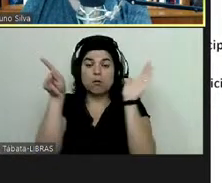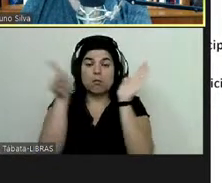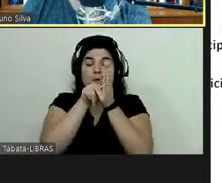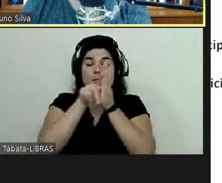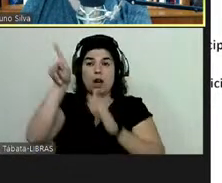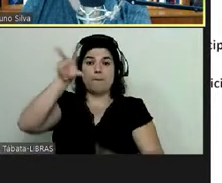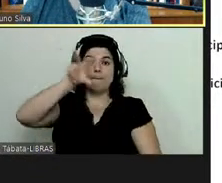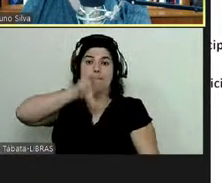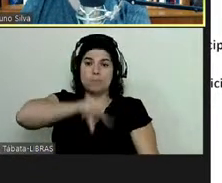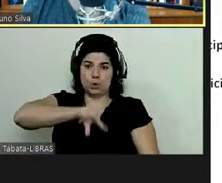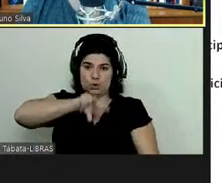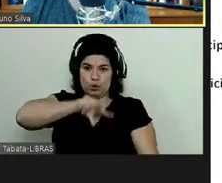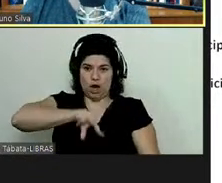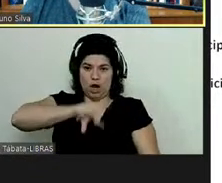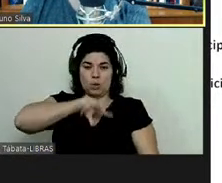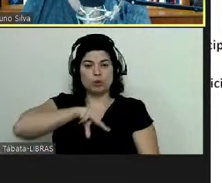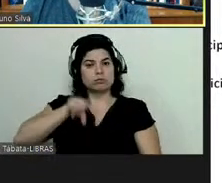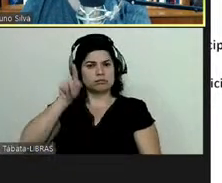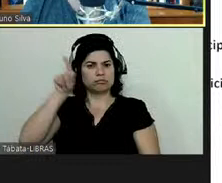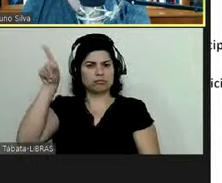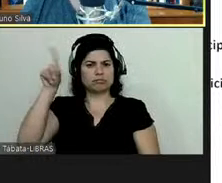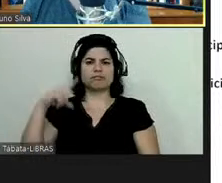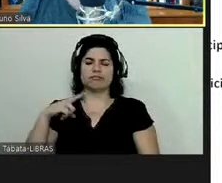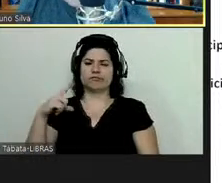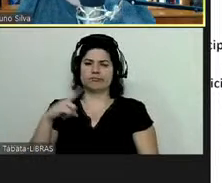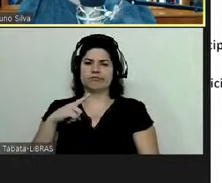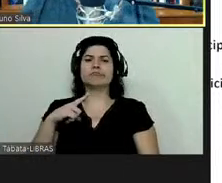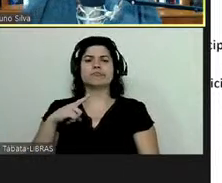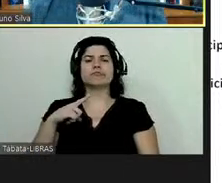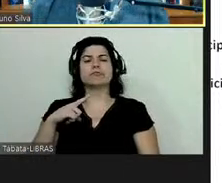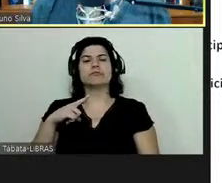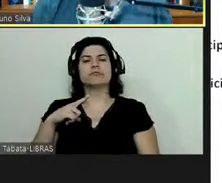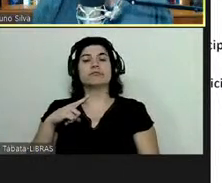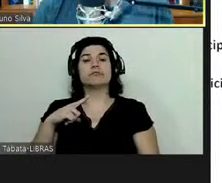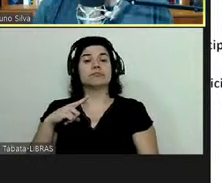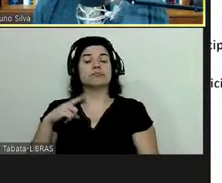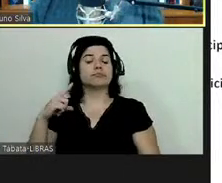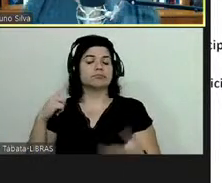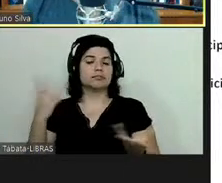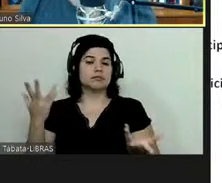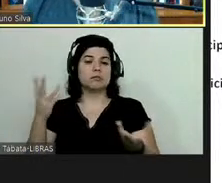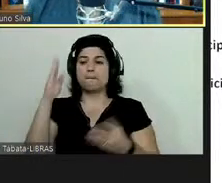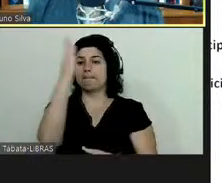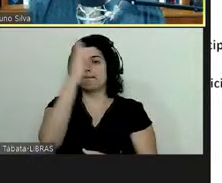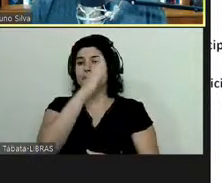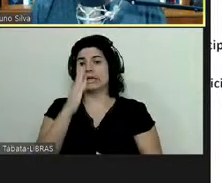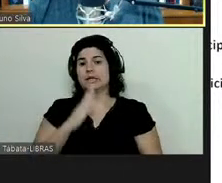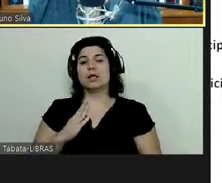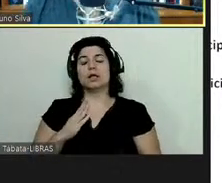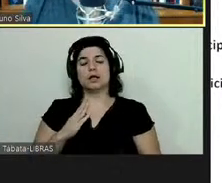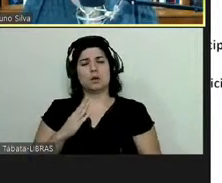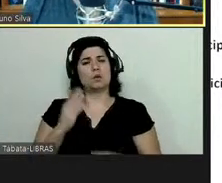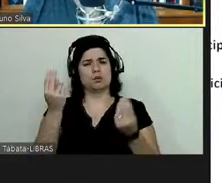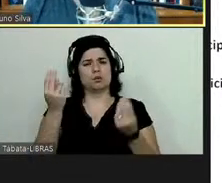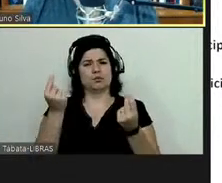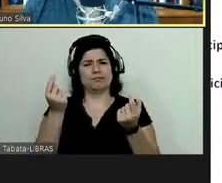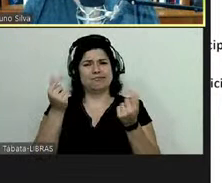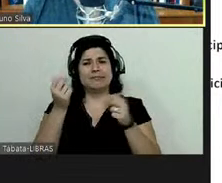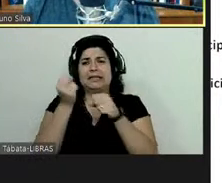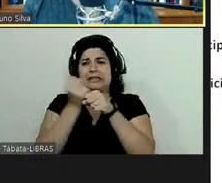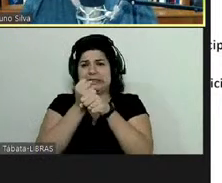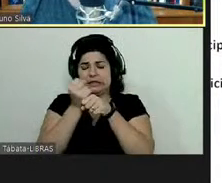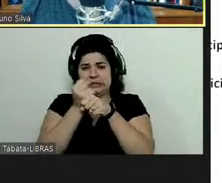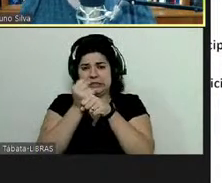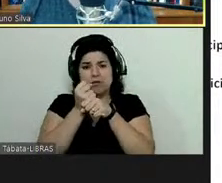então foi durante muito tempo colônia de Portugal aquela história toda tal mas o que acontece o Brasil ele era foi durante muitos anos uma